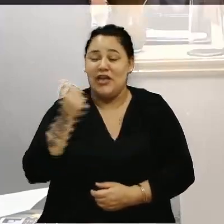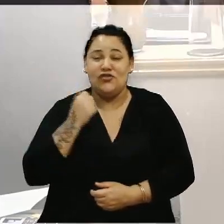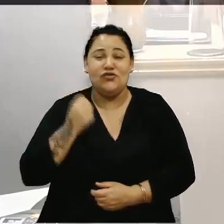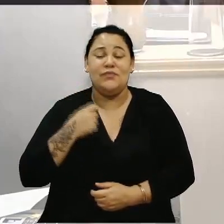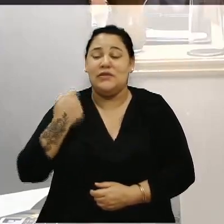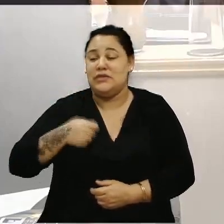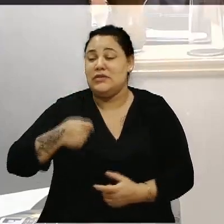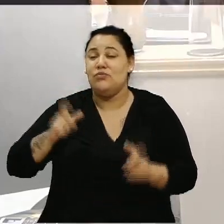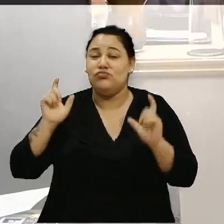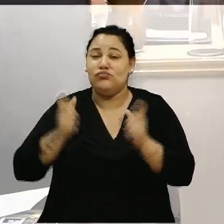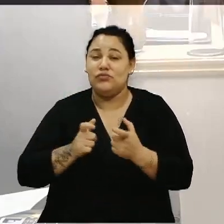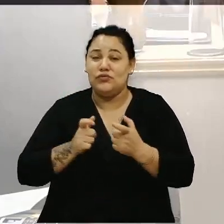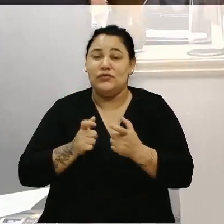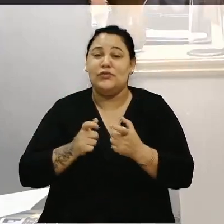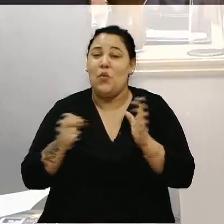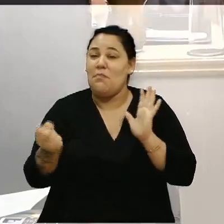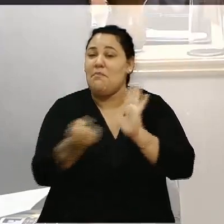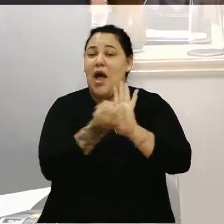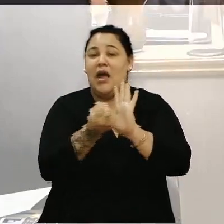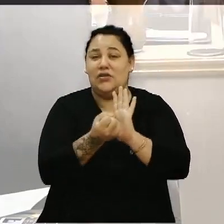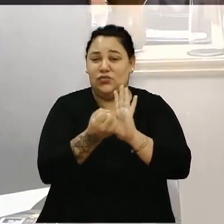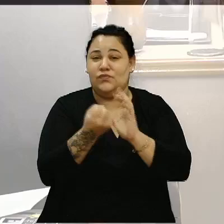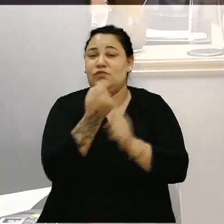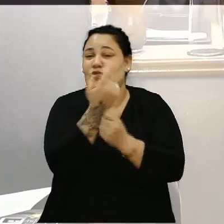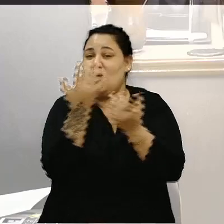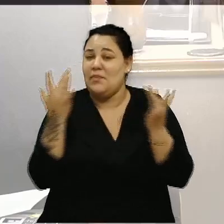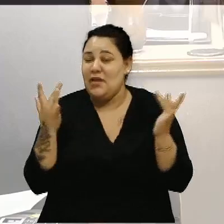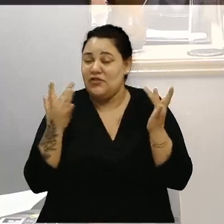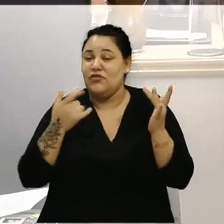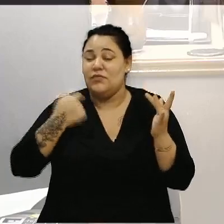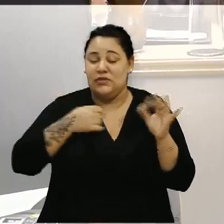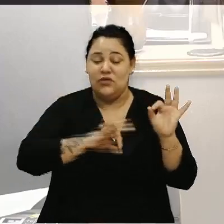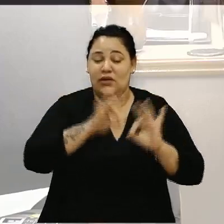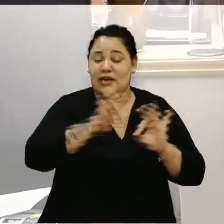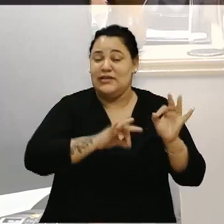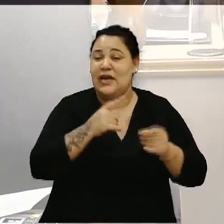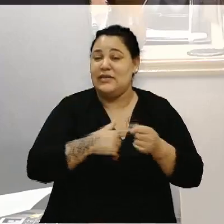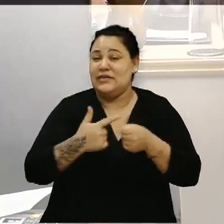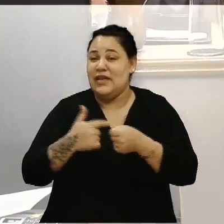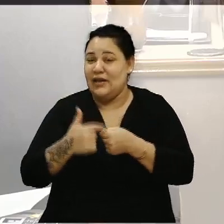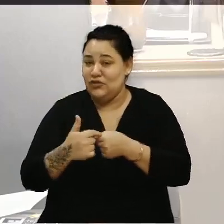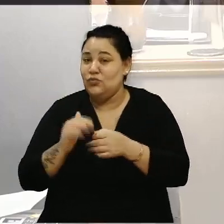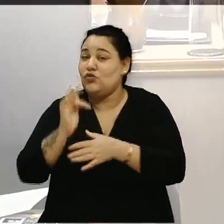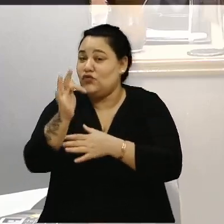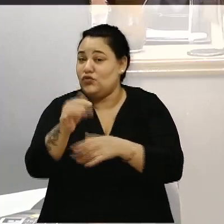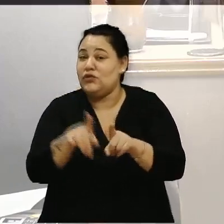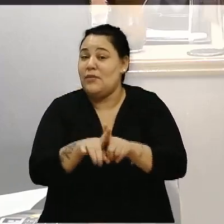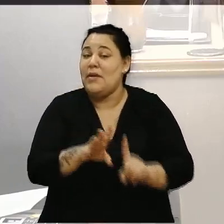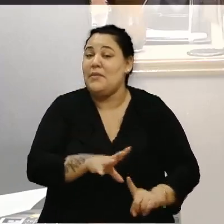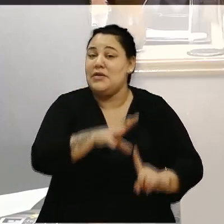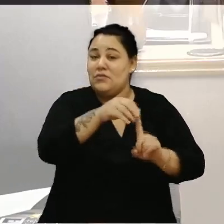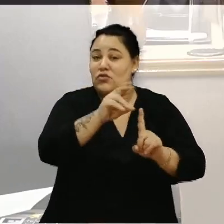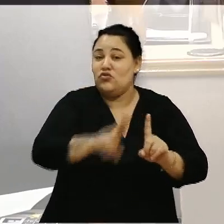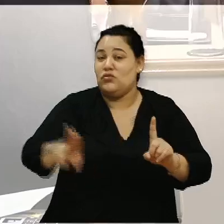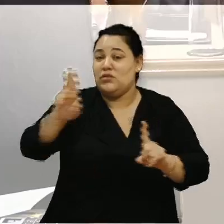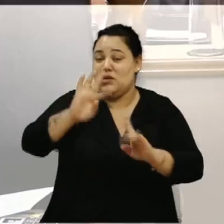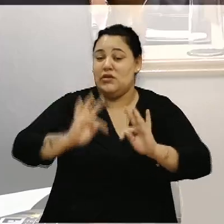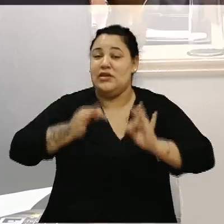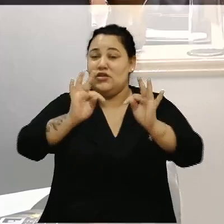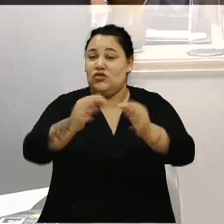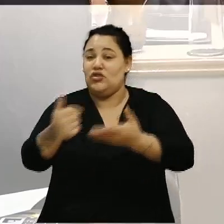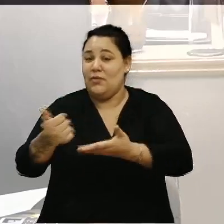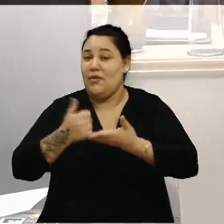eventos. É momento de planejar as cidades a longo prazo, principalmente usando a tecnologia a nosso